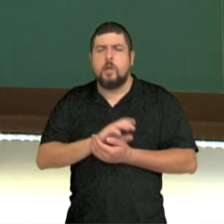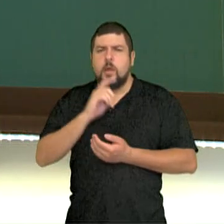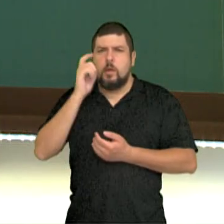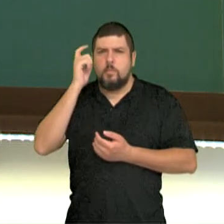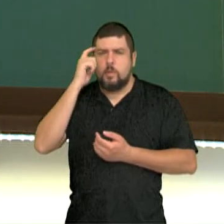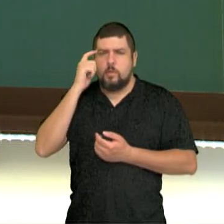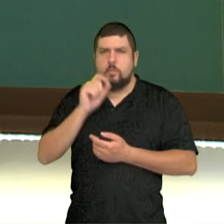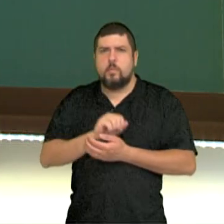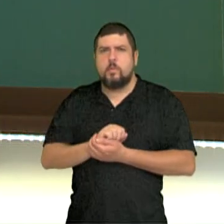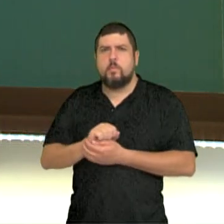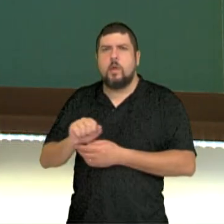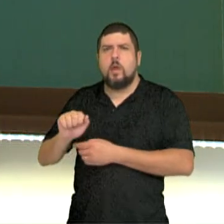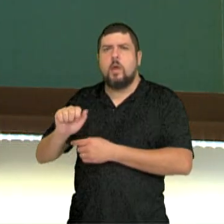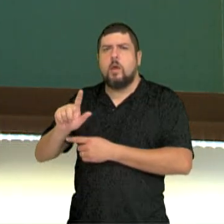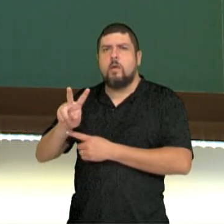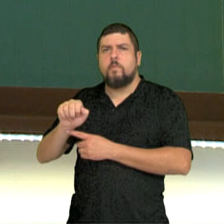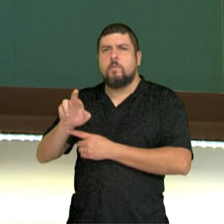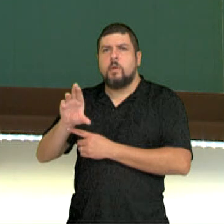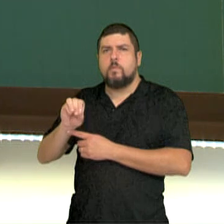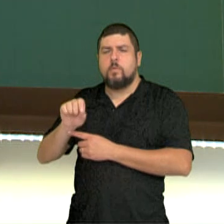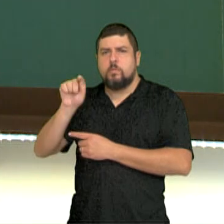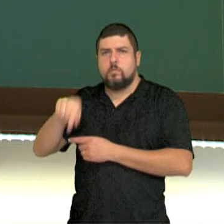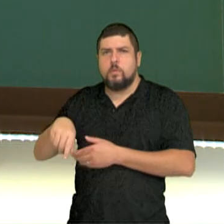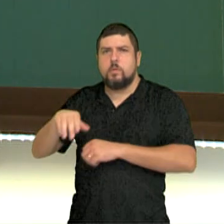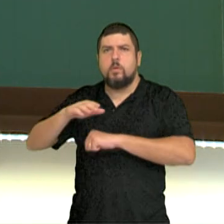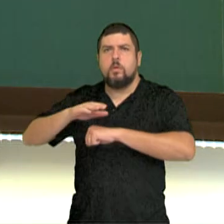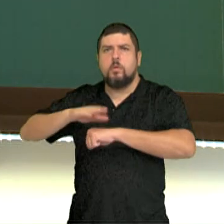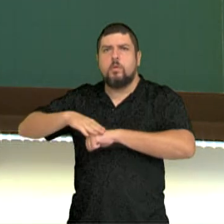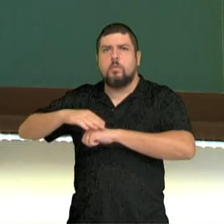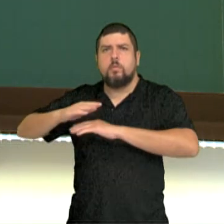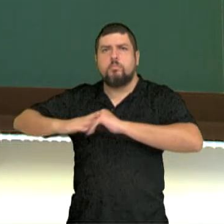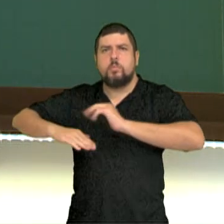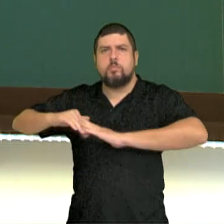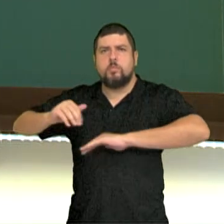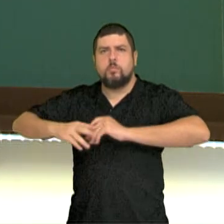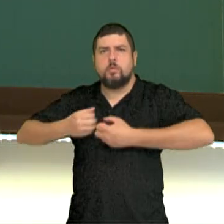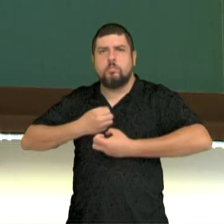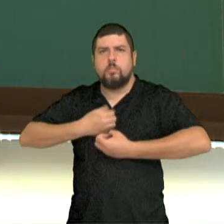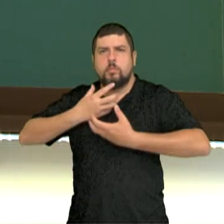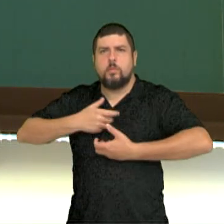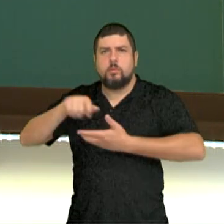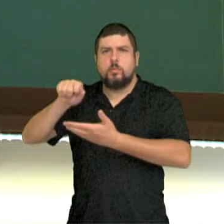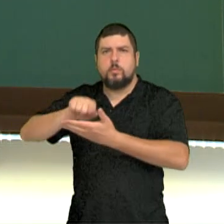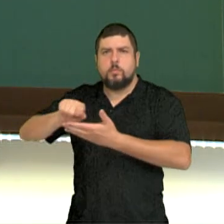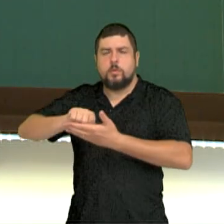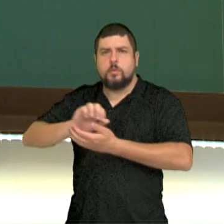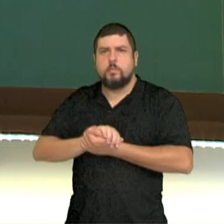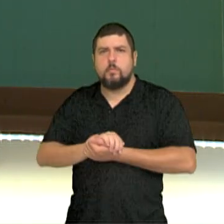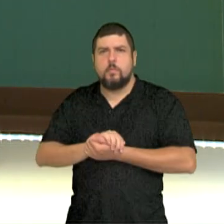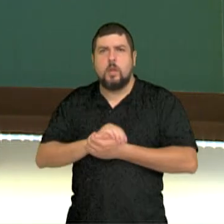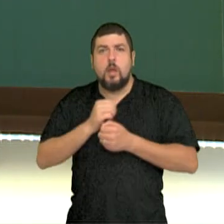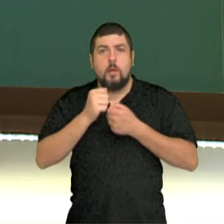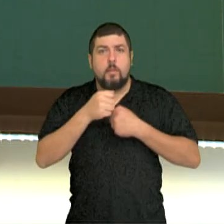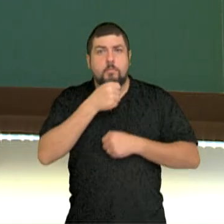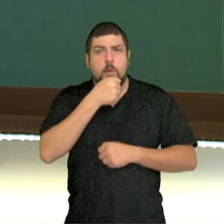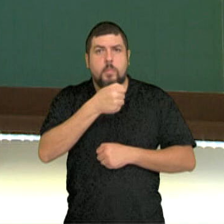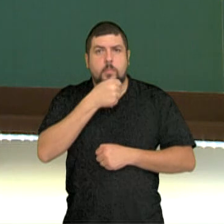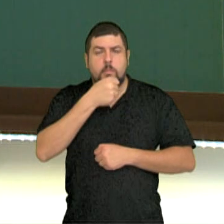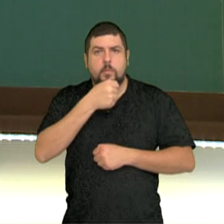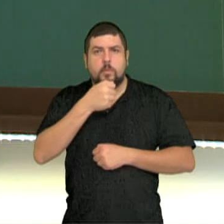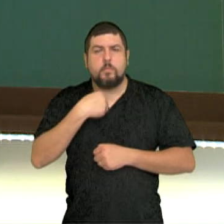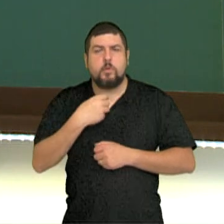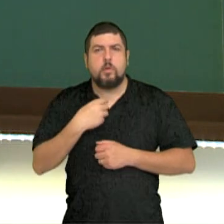Álvaro Posselt, que é um poeta. E aí essa entrevista, ela foi publicada no blog Como